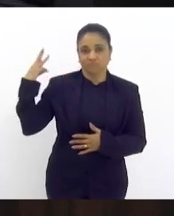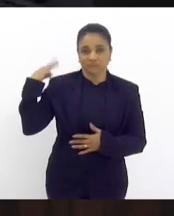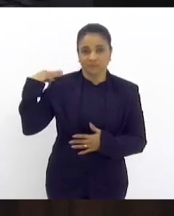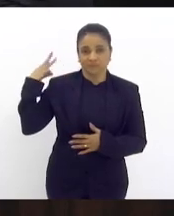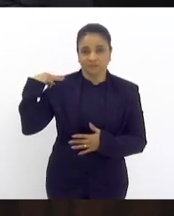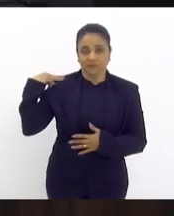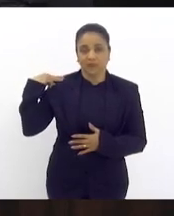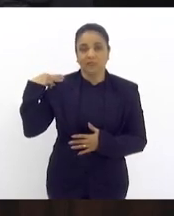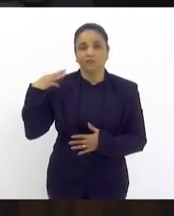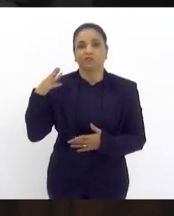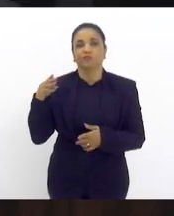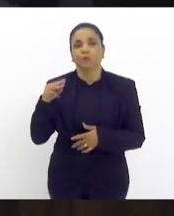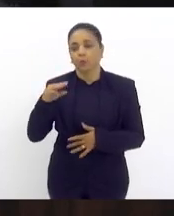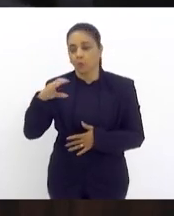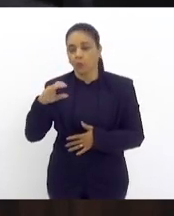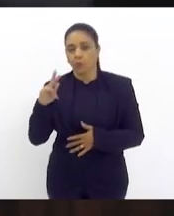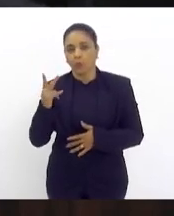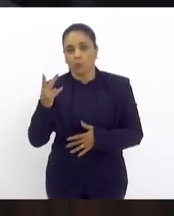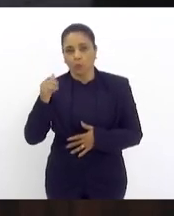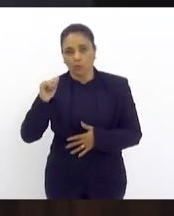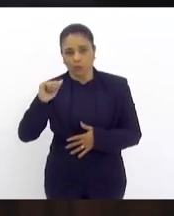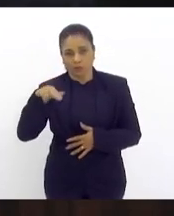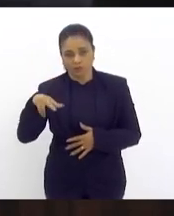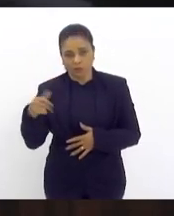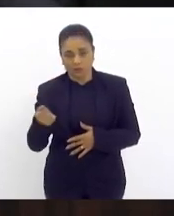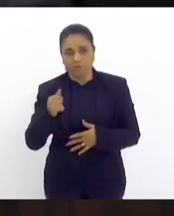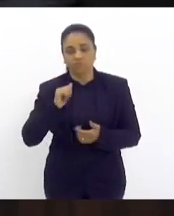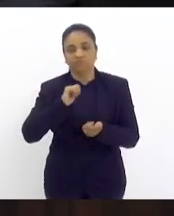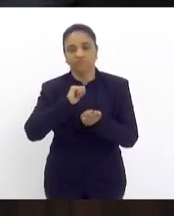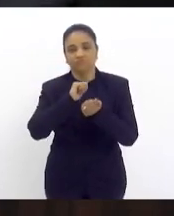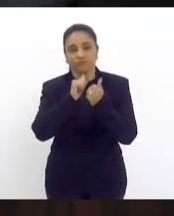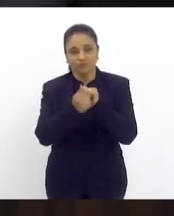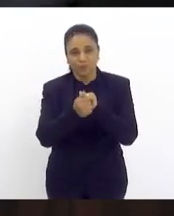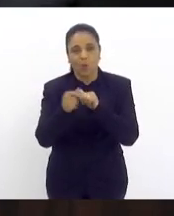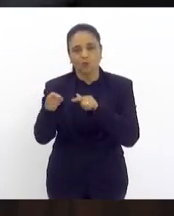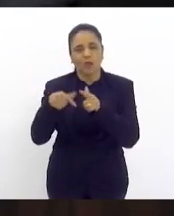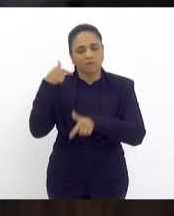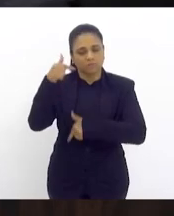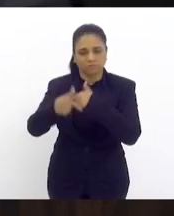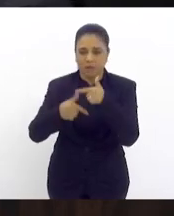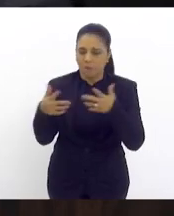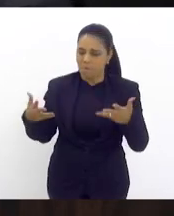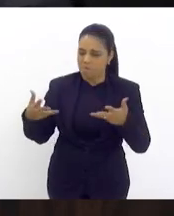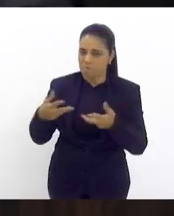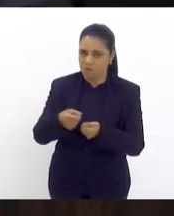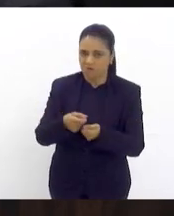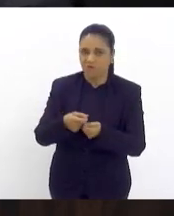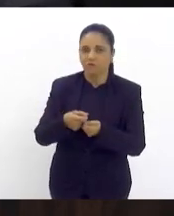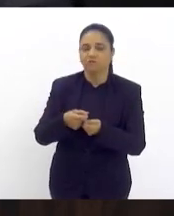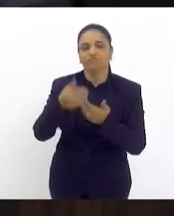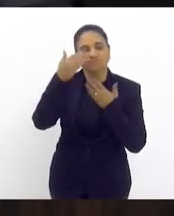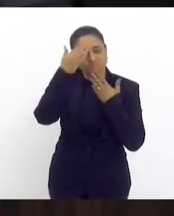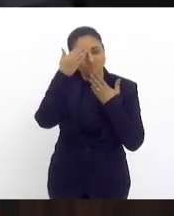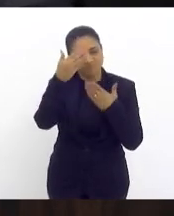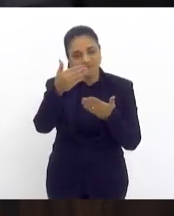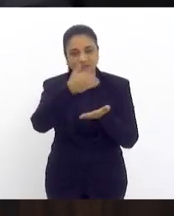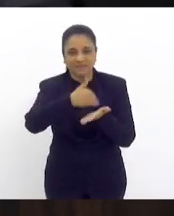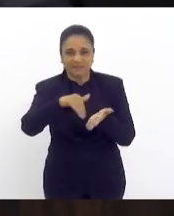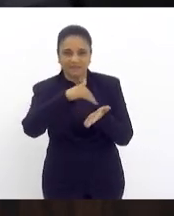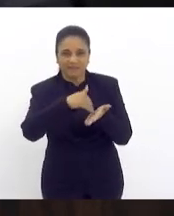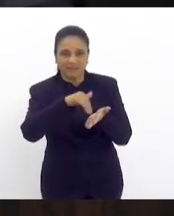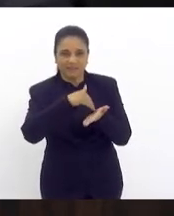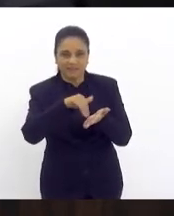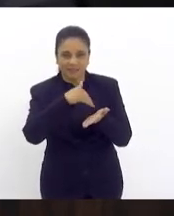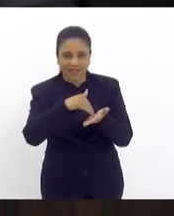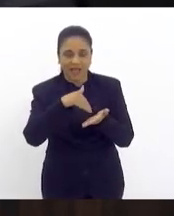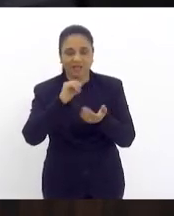Esporte fazendo um trabalho de excelência lá inatividade tá obrigado nosso Nobre secretário né de